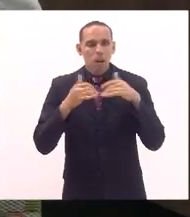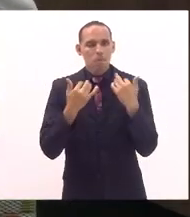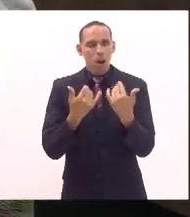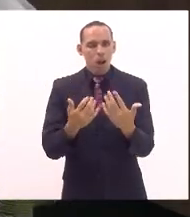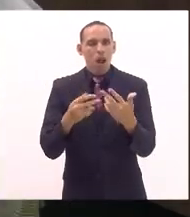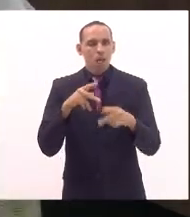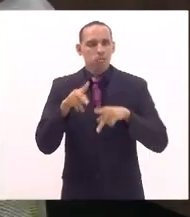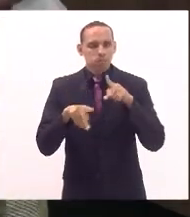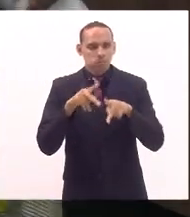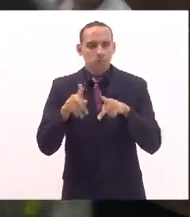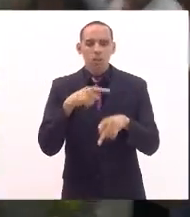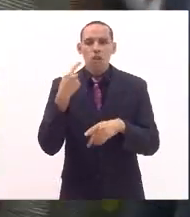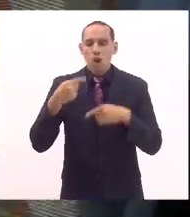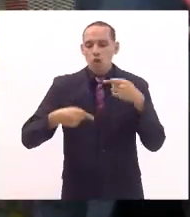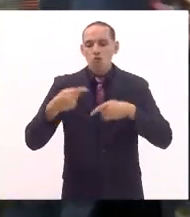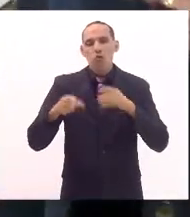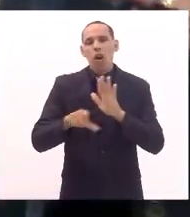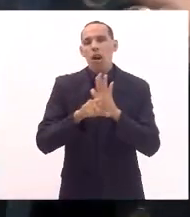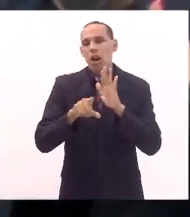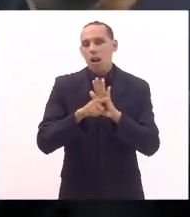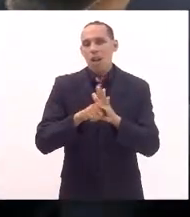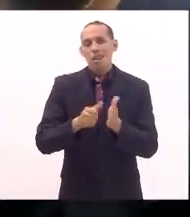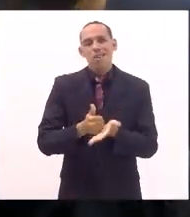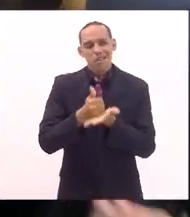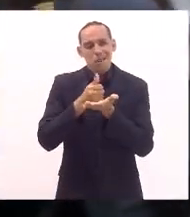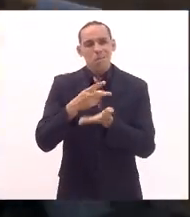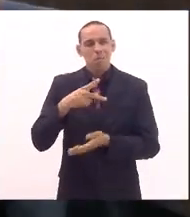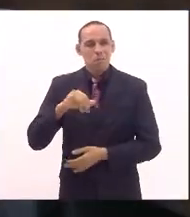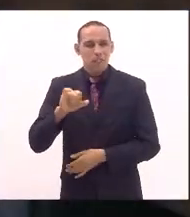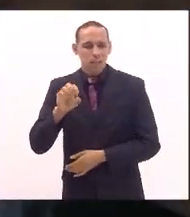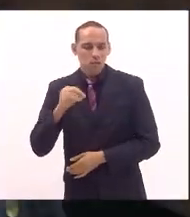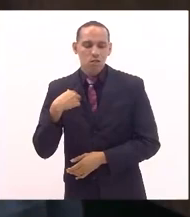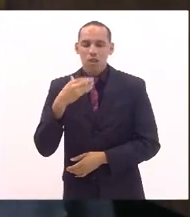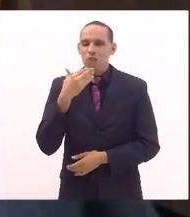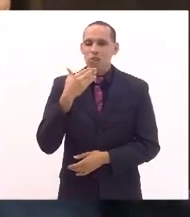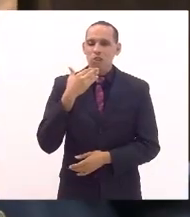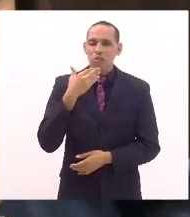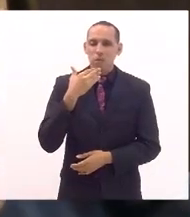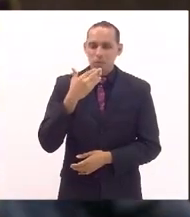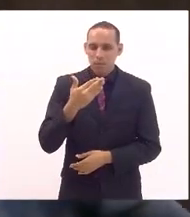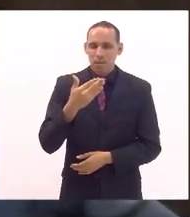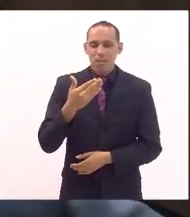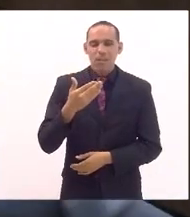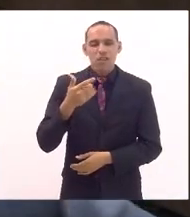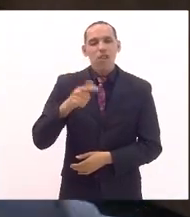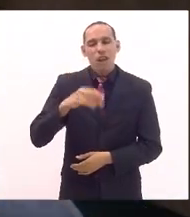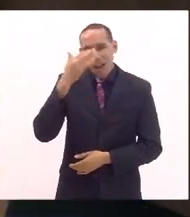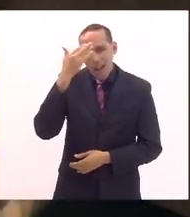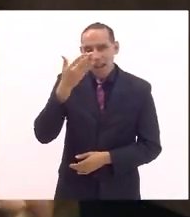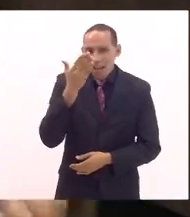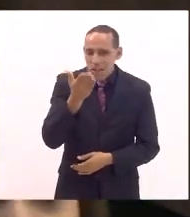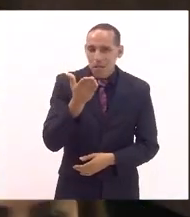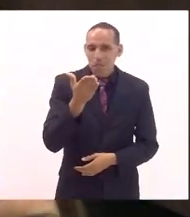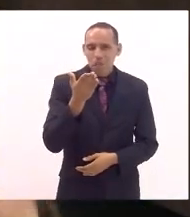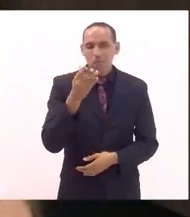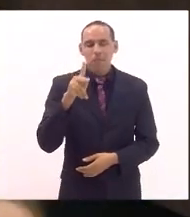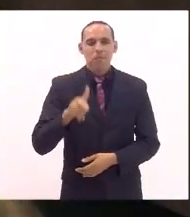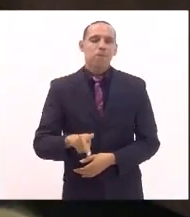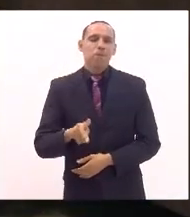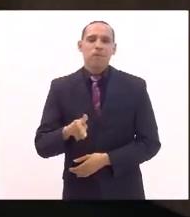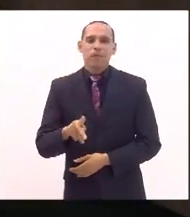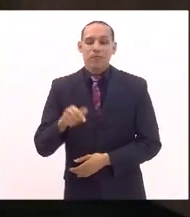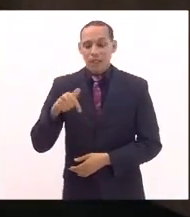discutir a lei do PIS do presidente e eu quero mais uma vez agradecer vocês Oi e essa casa que